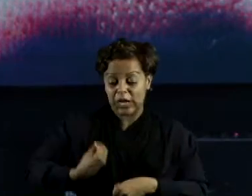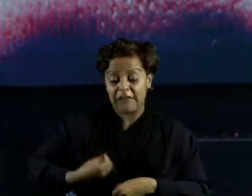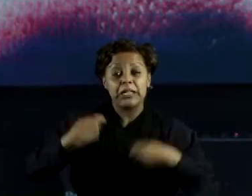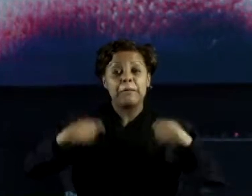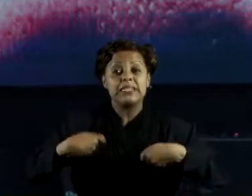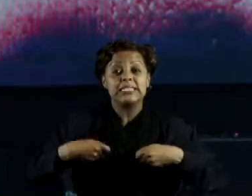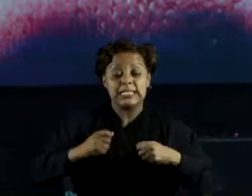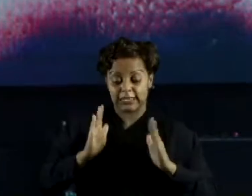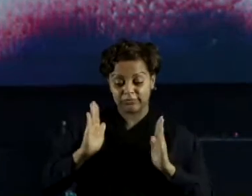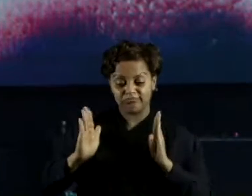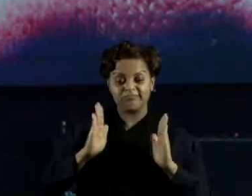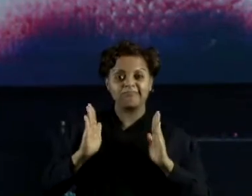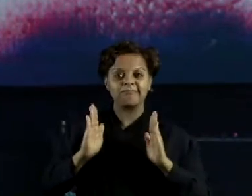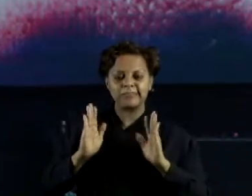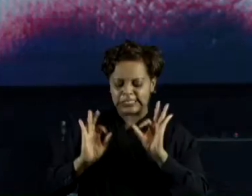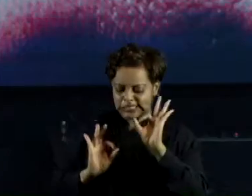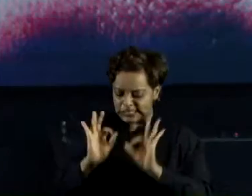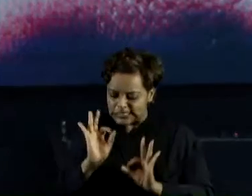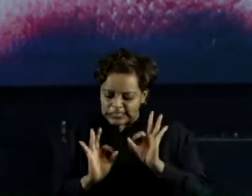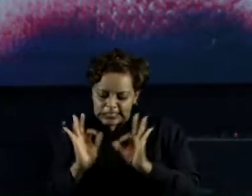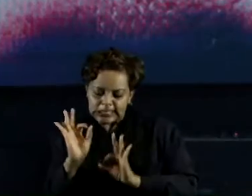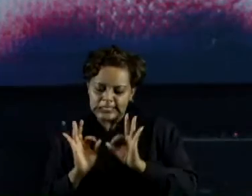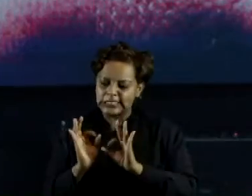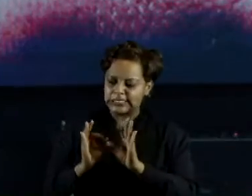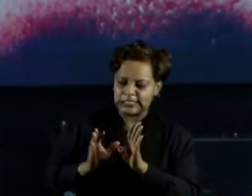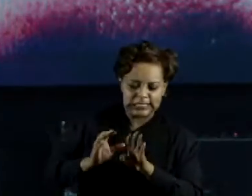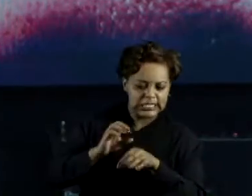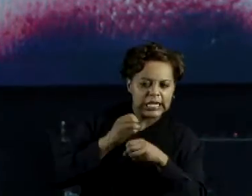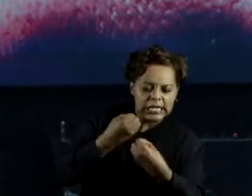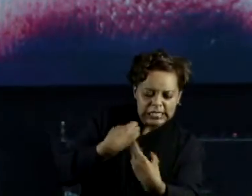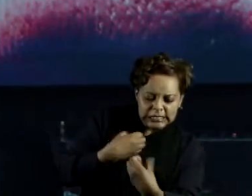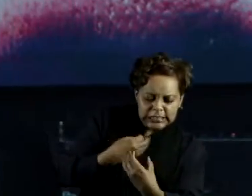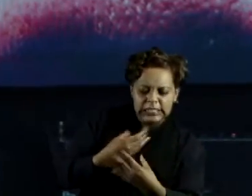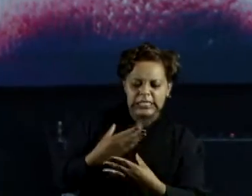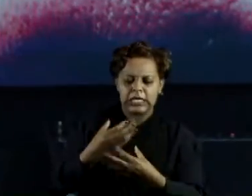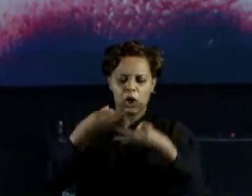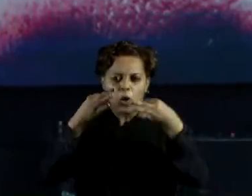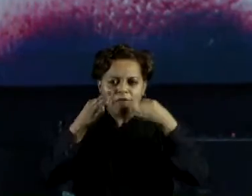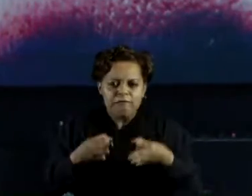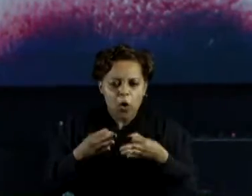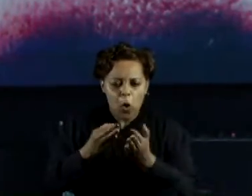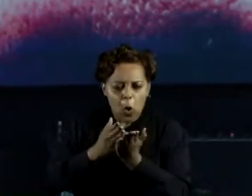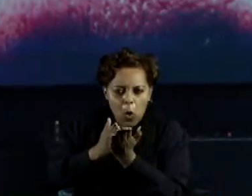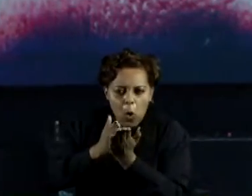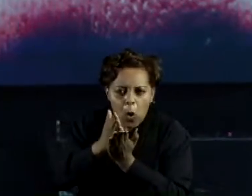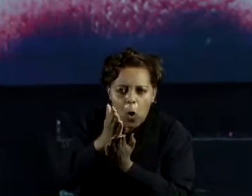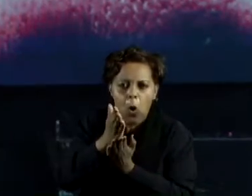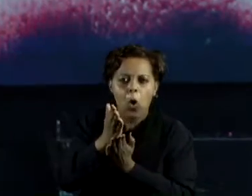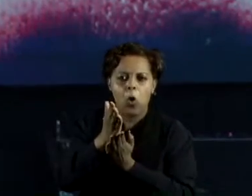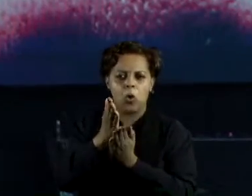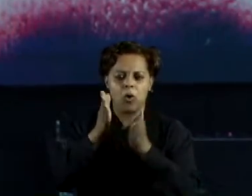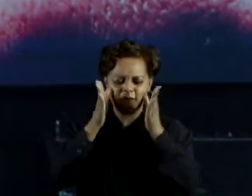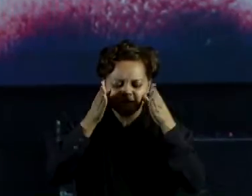mentores, diligência, foco, dinheiro.